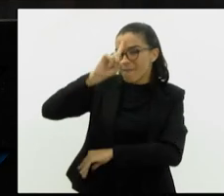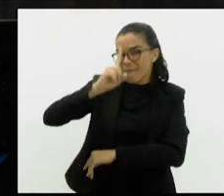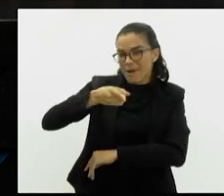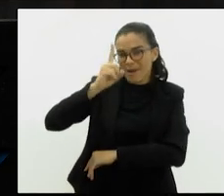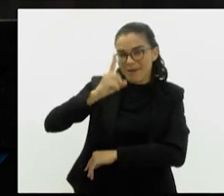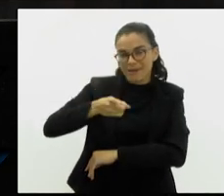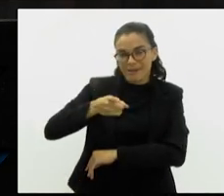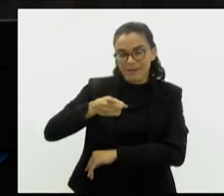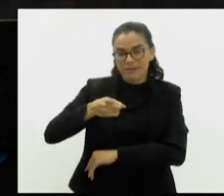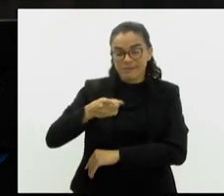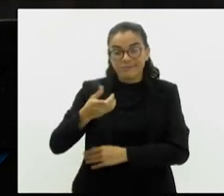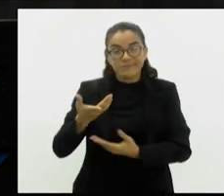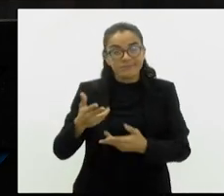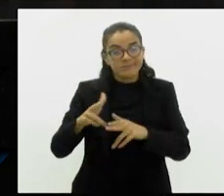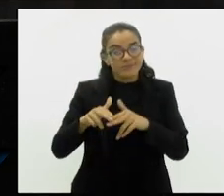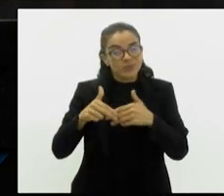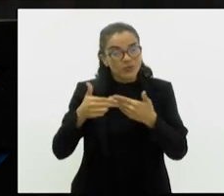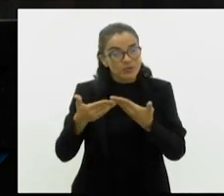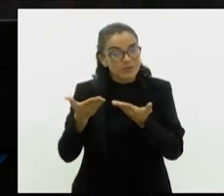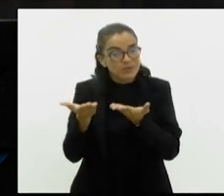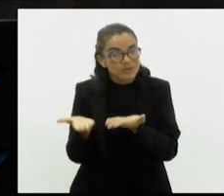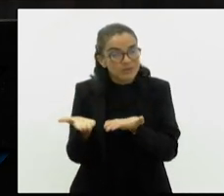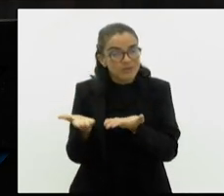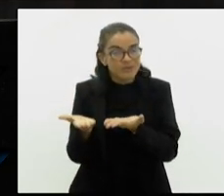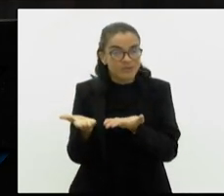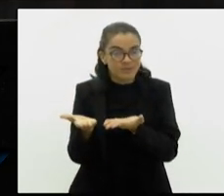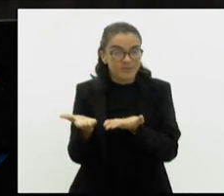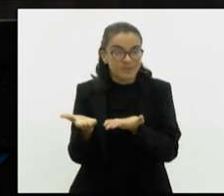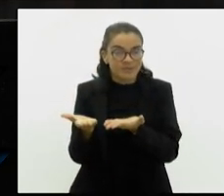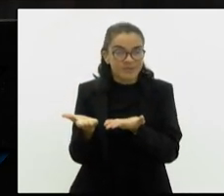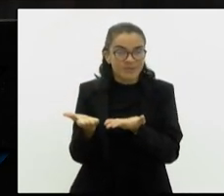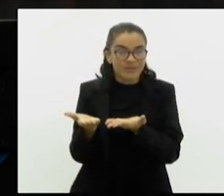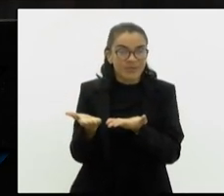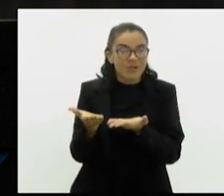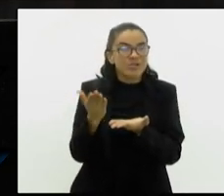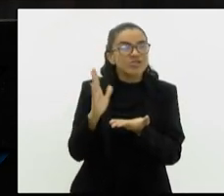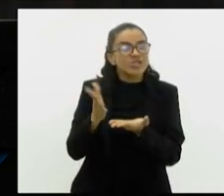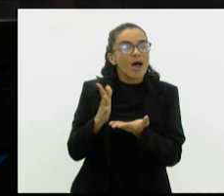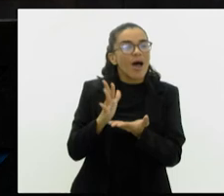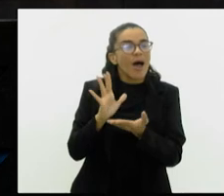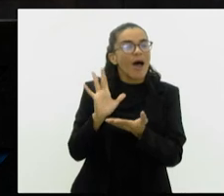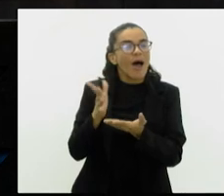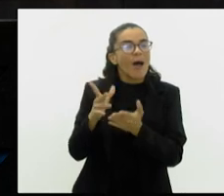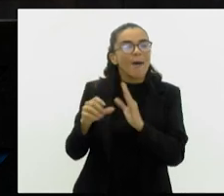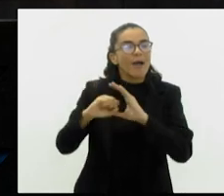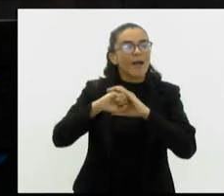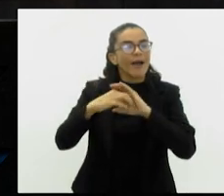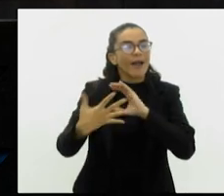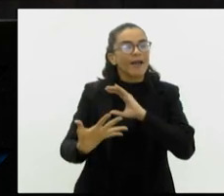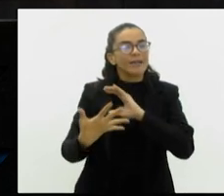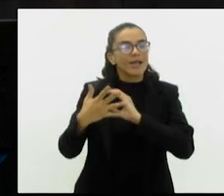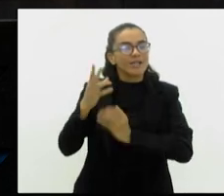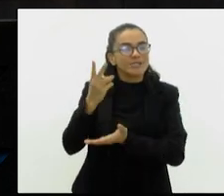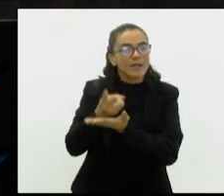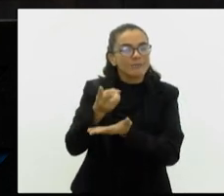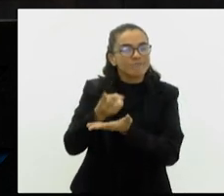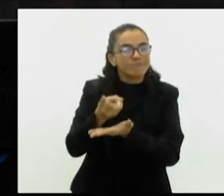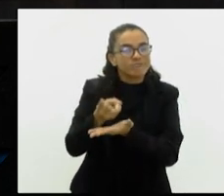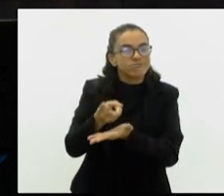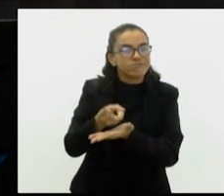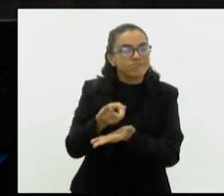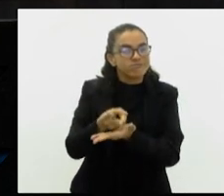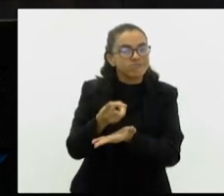dizer é como isto viesse se perpetuando e cada vez se tornando